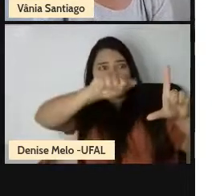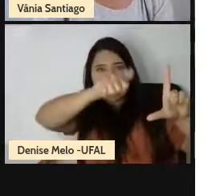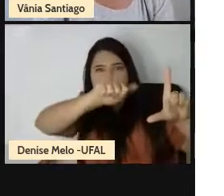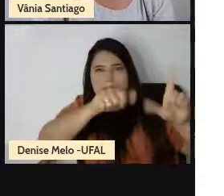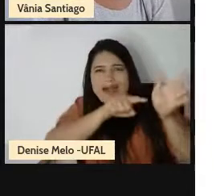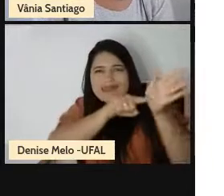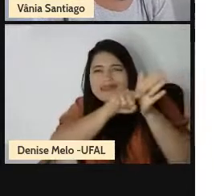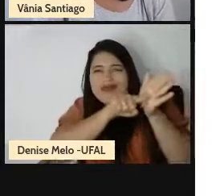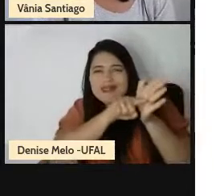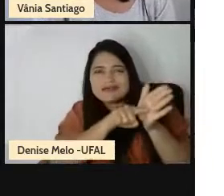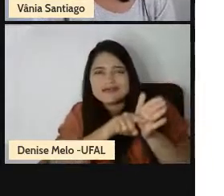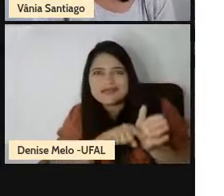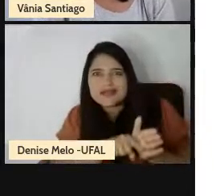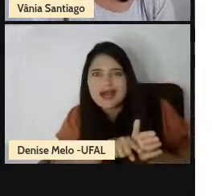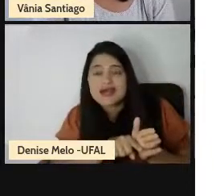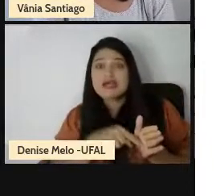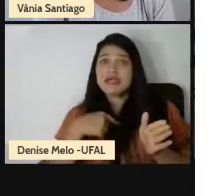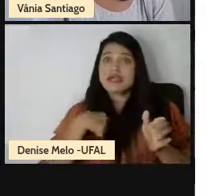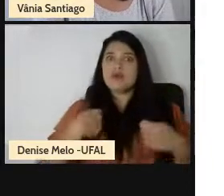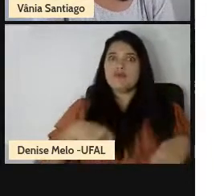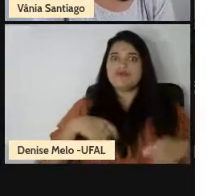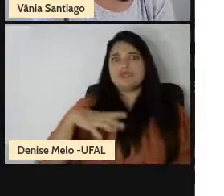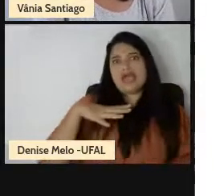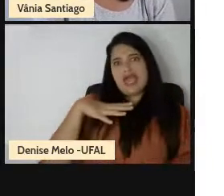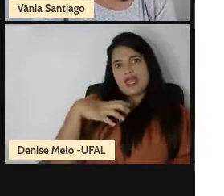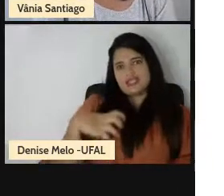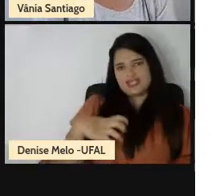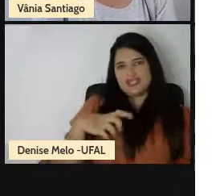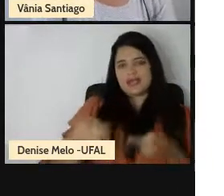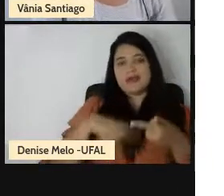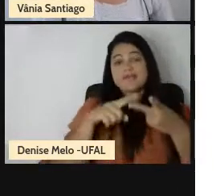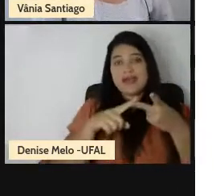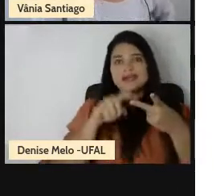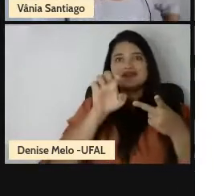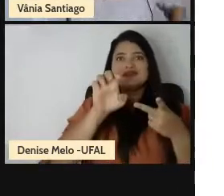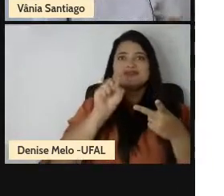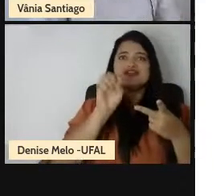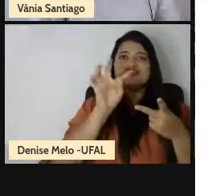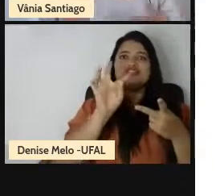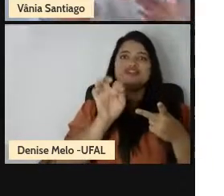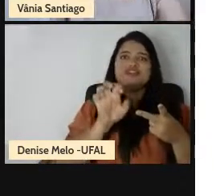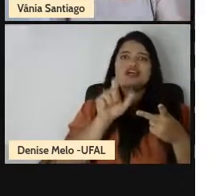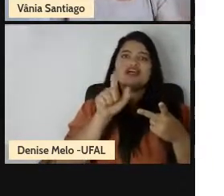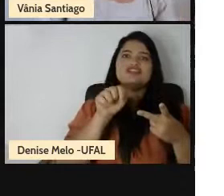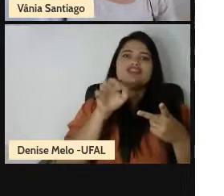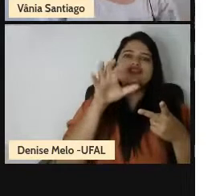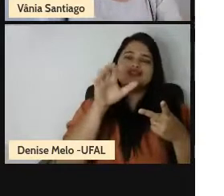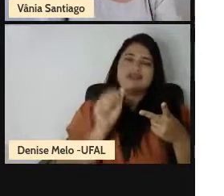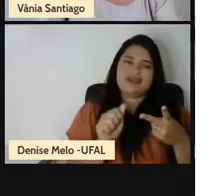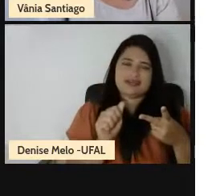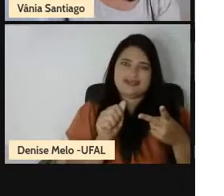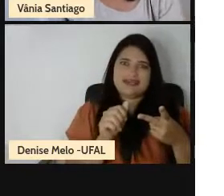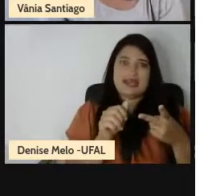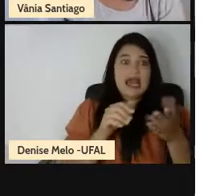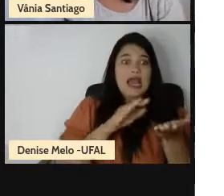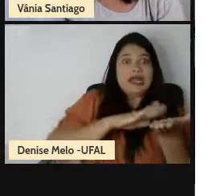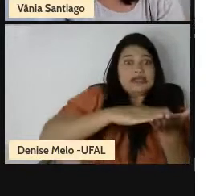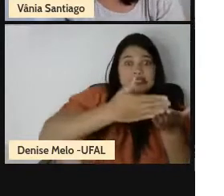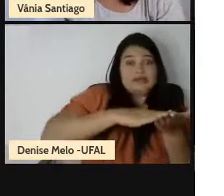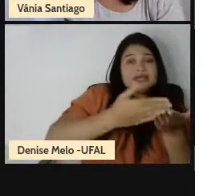desse material, ela tem que ser ética e ela tem que ser estética. Diferente da interpretação que o discurso ele